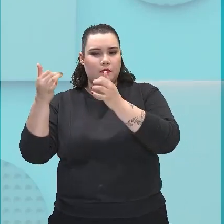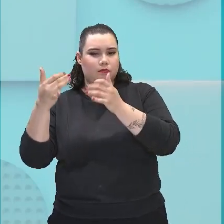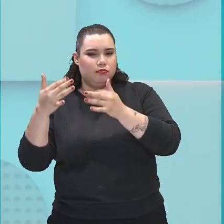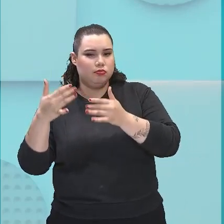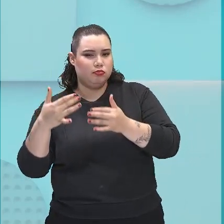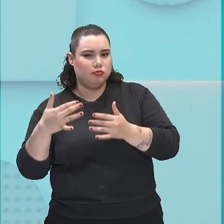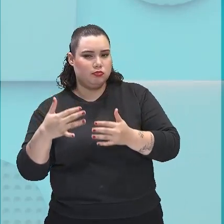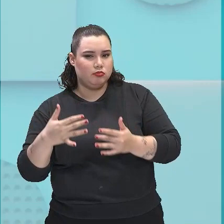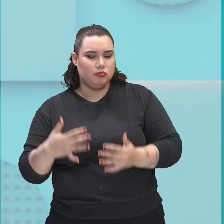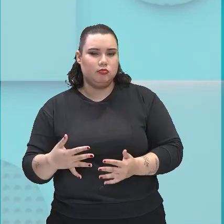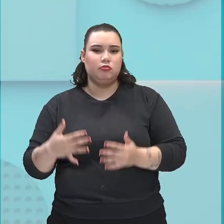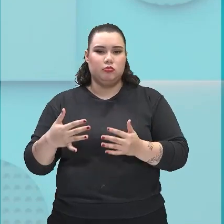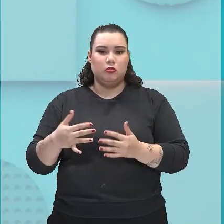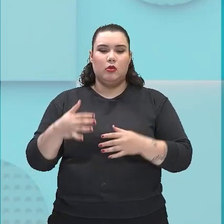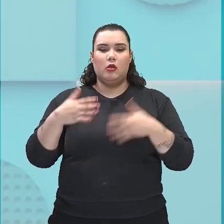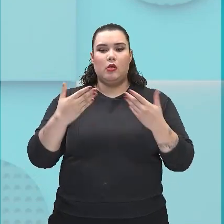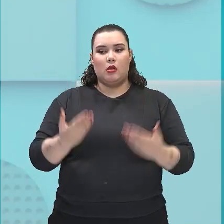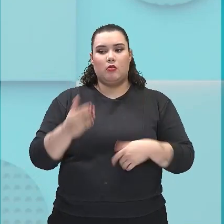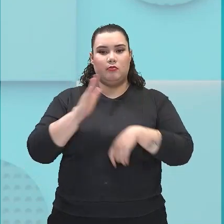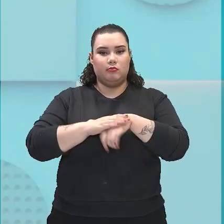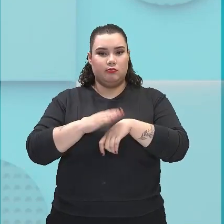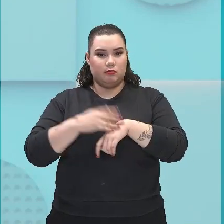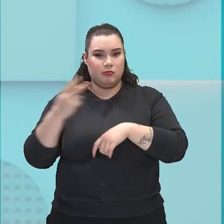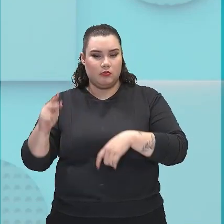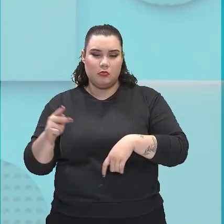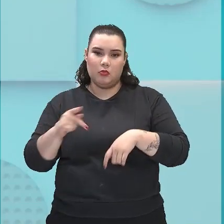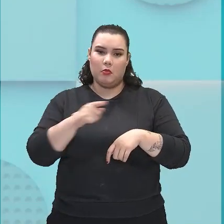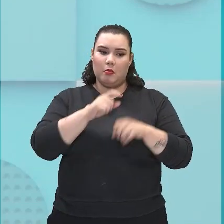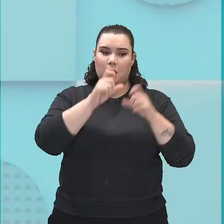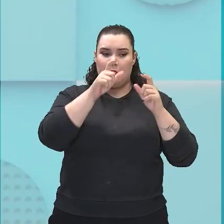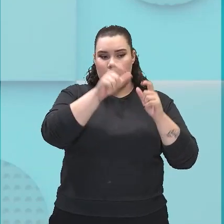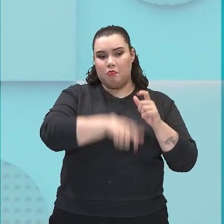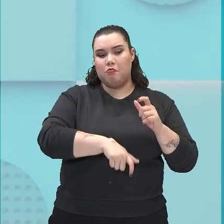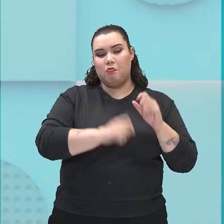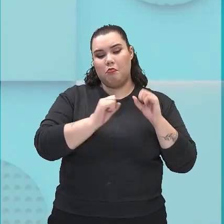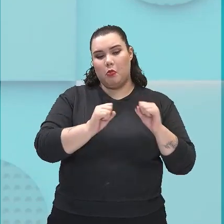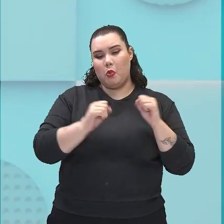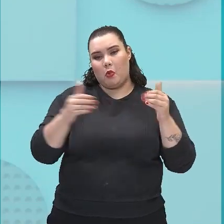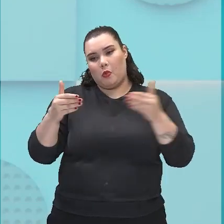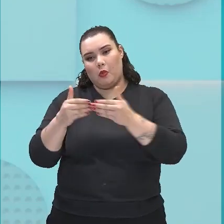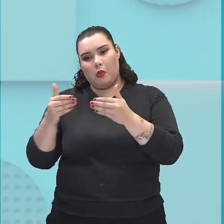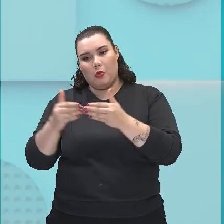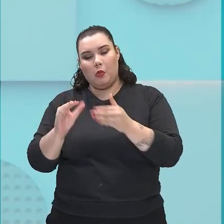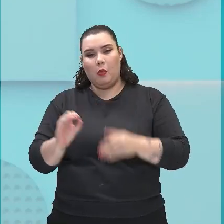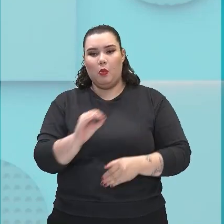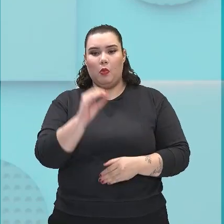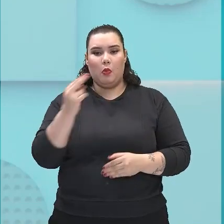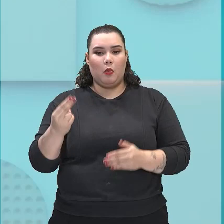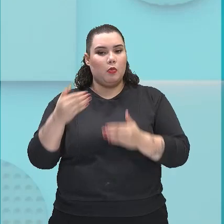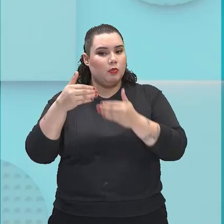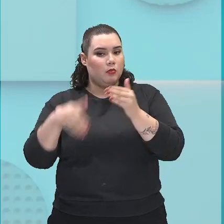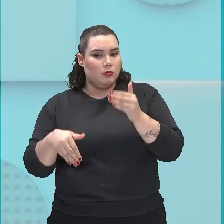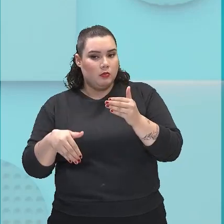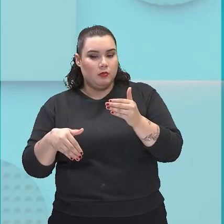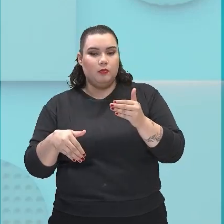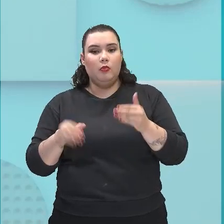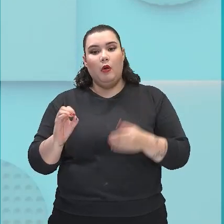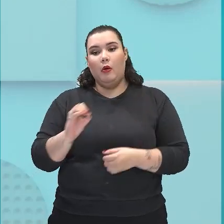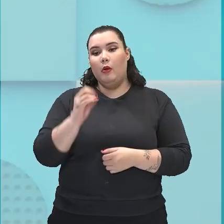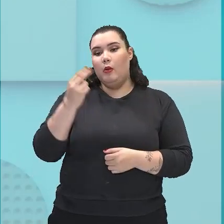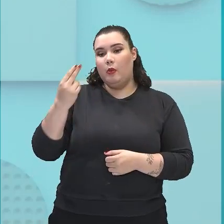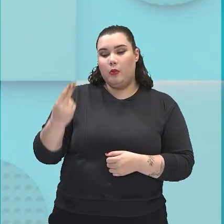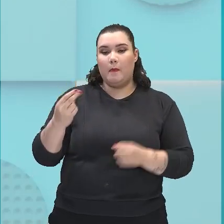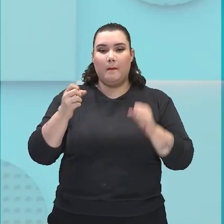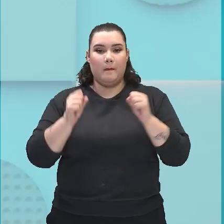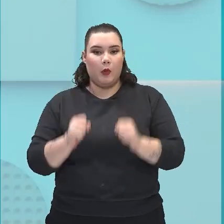vista, determinada forma de pensar, você pode concordar, pode discordar ou, de repente, pode